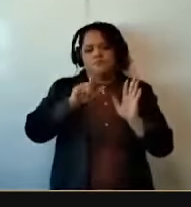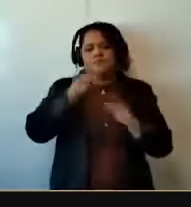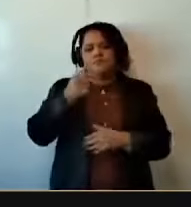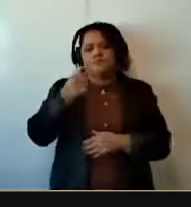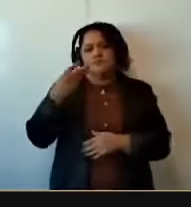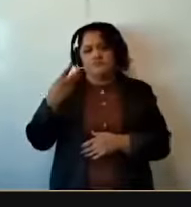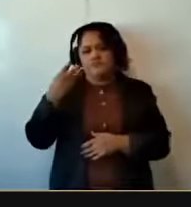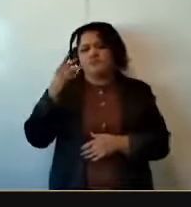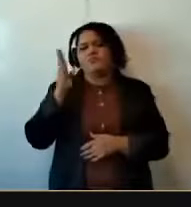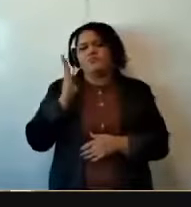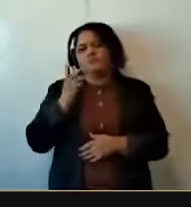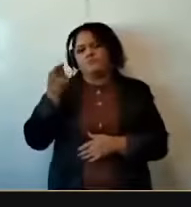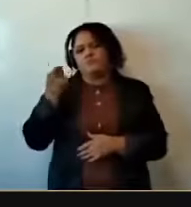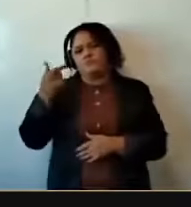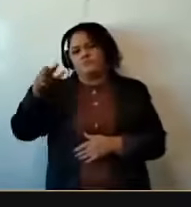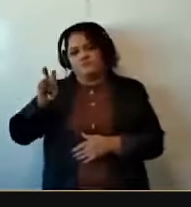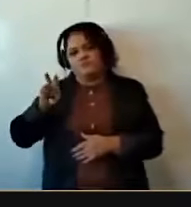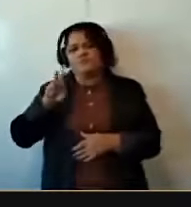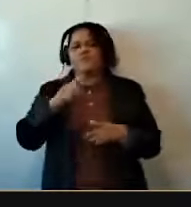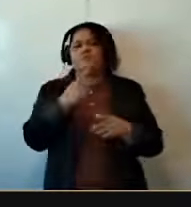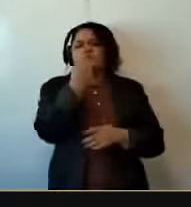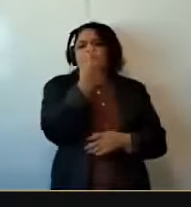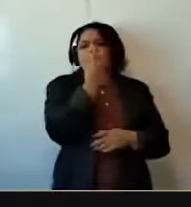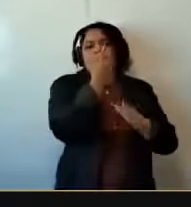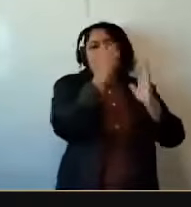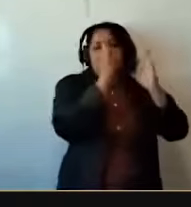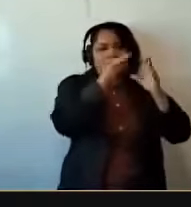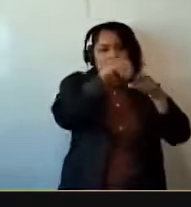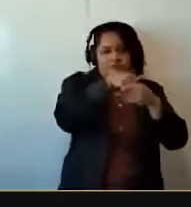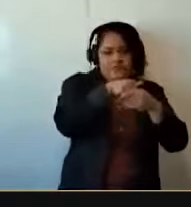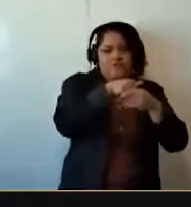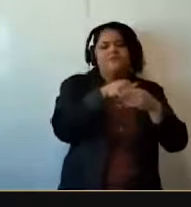73/2025, primeiro turno. Ementa, altera a lei